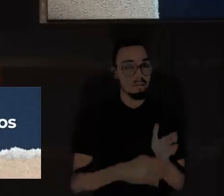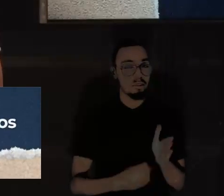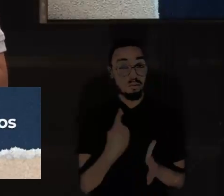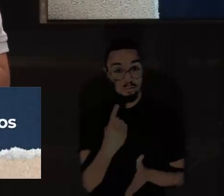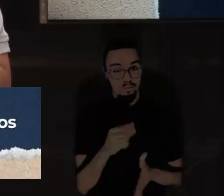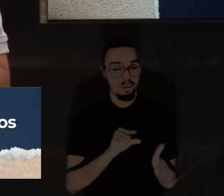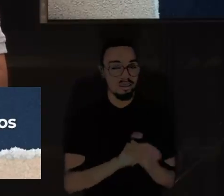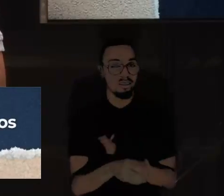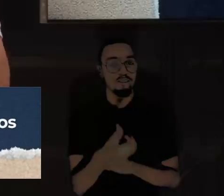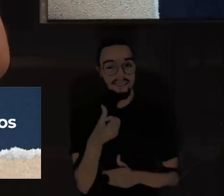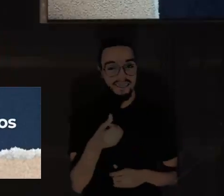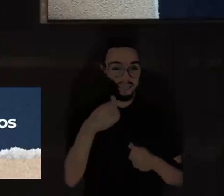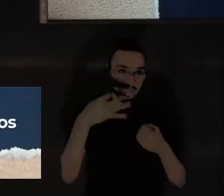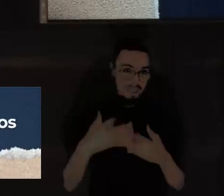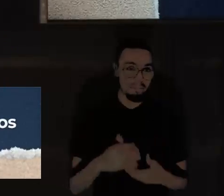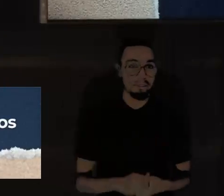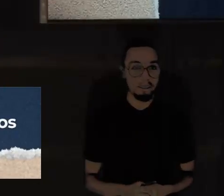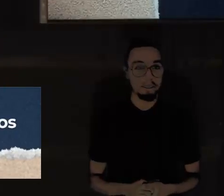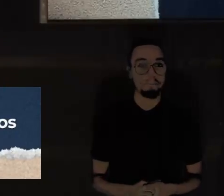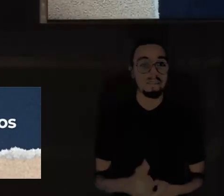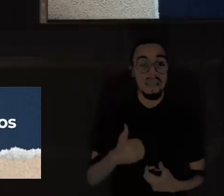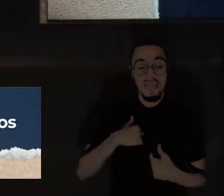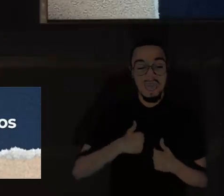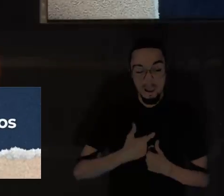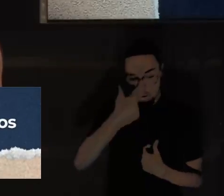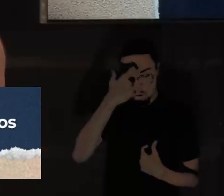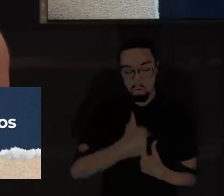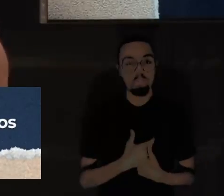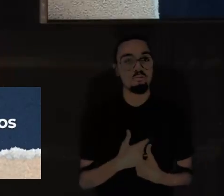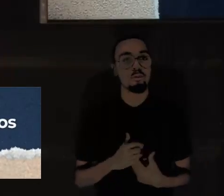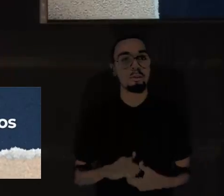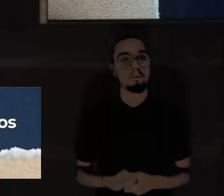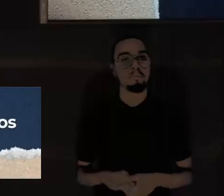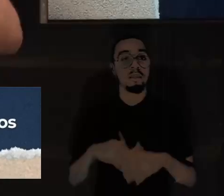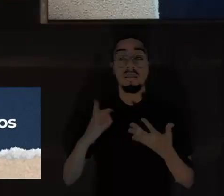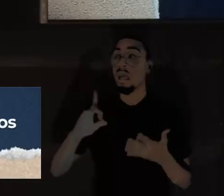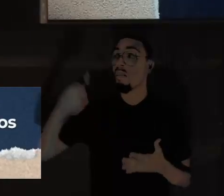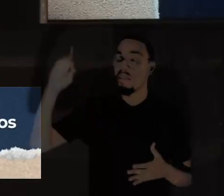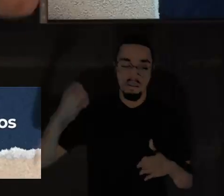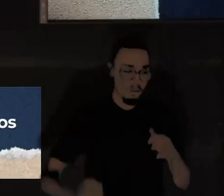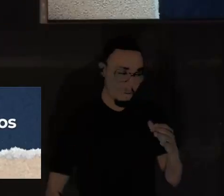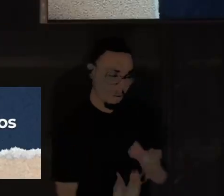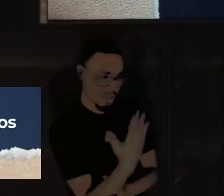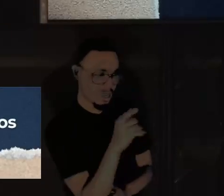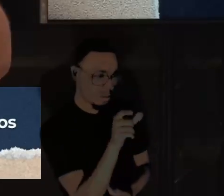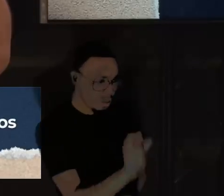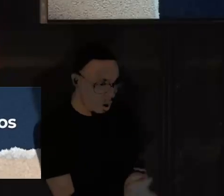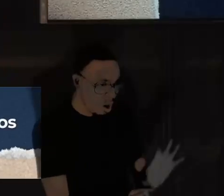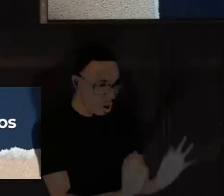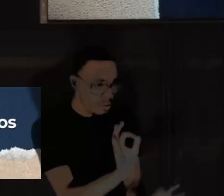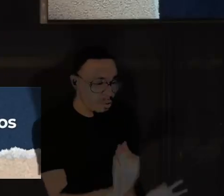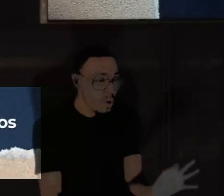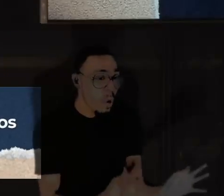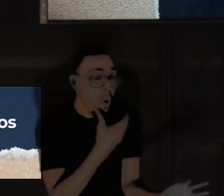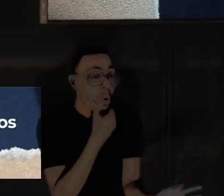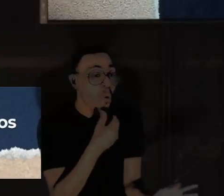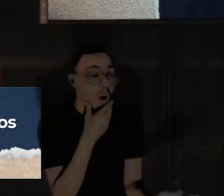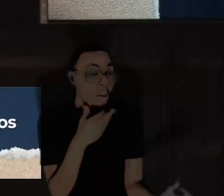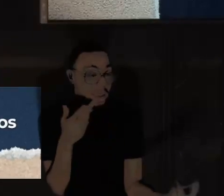sou. Foi isso que Deus fez em mim. Então disse Deus: façamos o homem a nossa